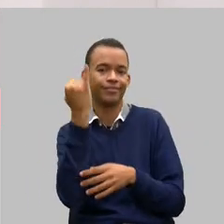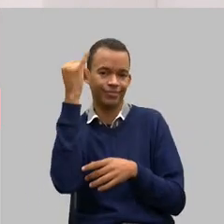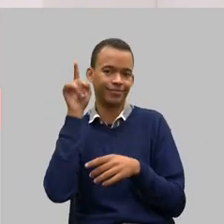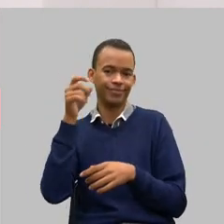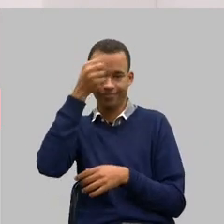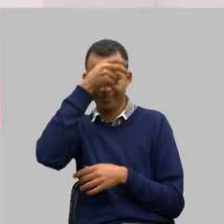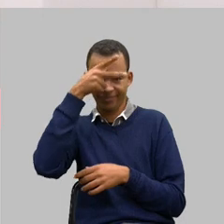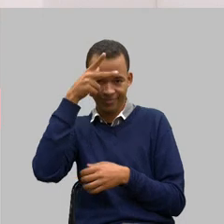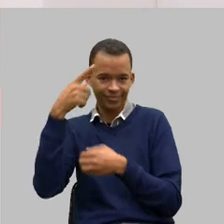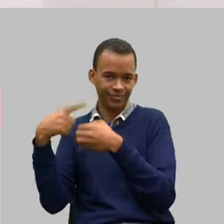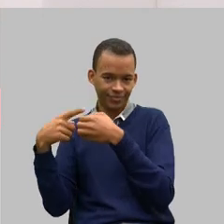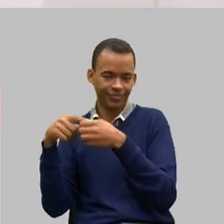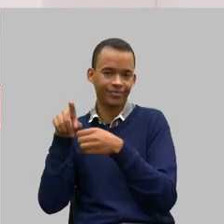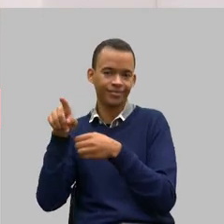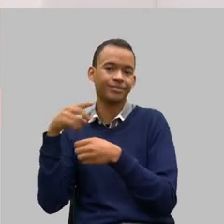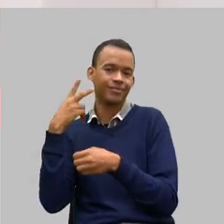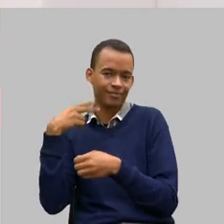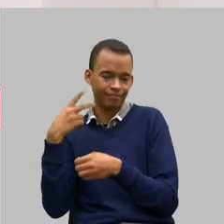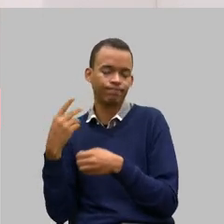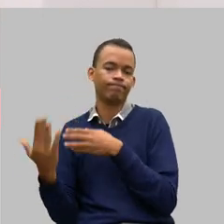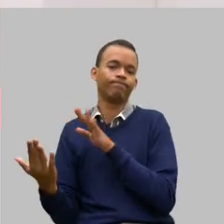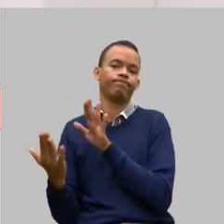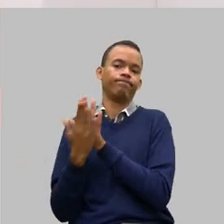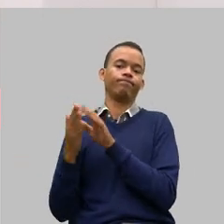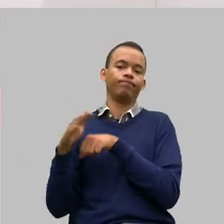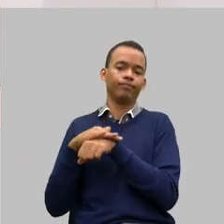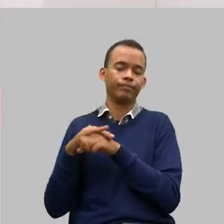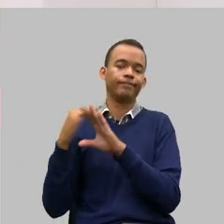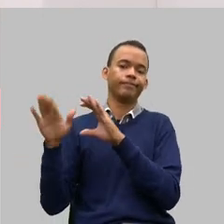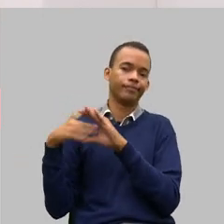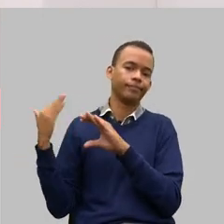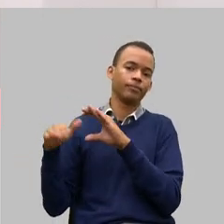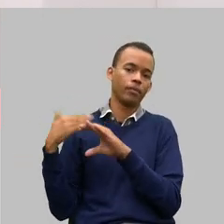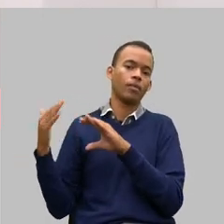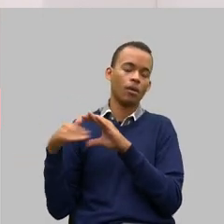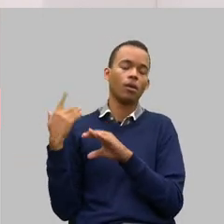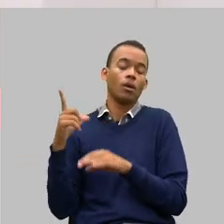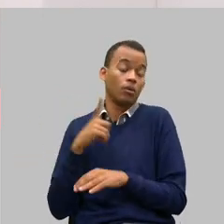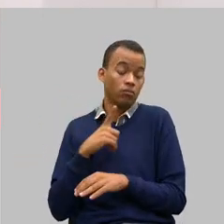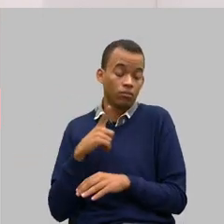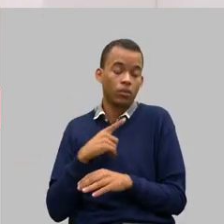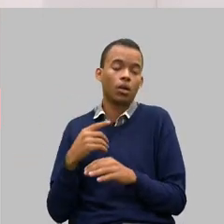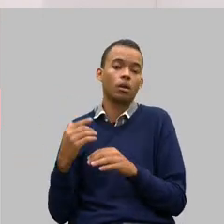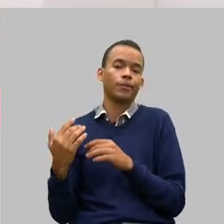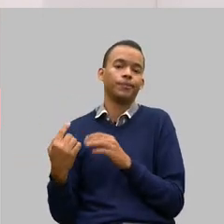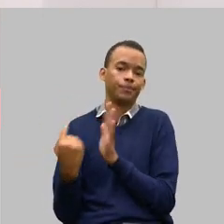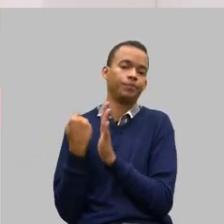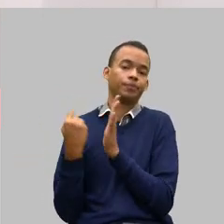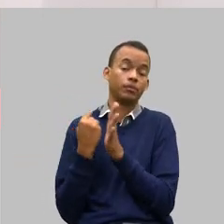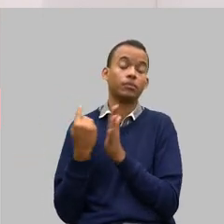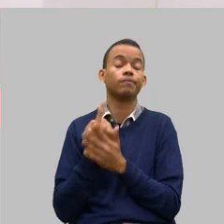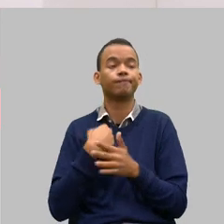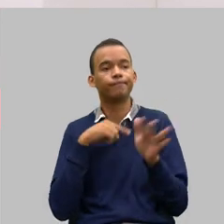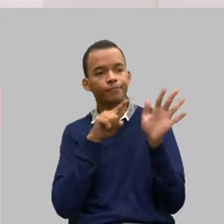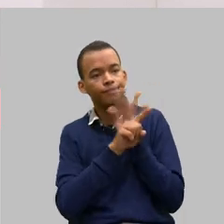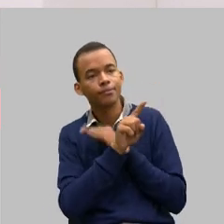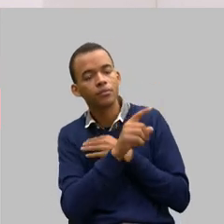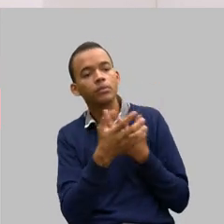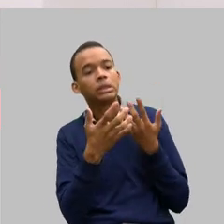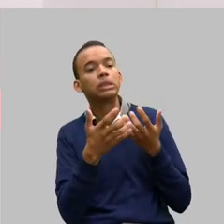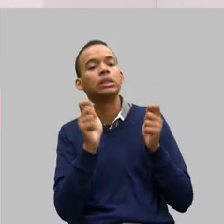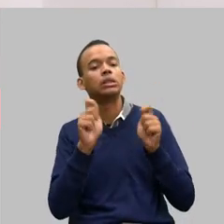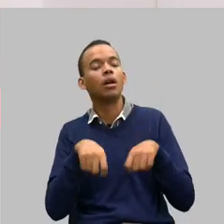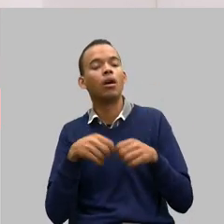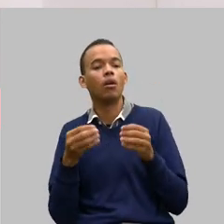e os nossos vereadores sempre vê aqui me cobrando no WhatsApp e pra gente ver se existe essa previsão eh de soltar